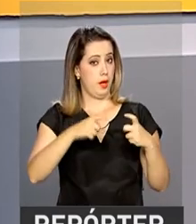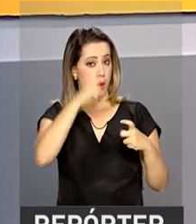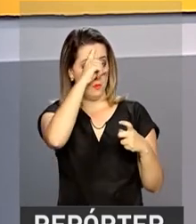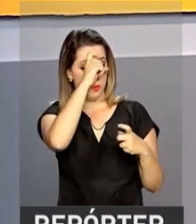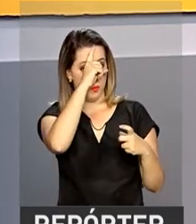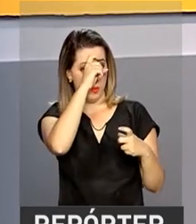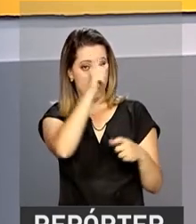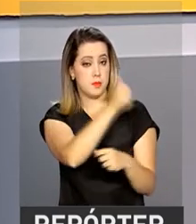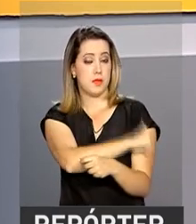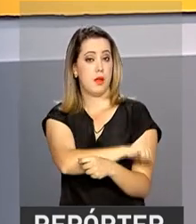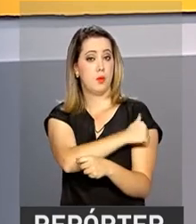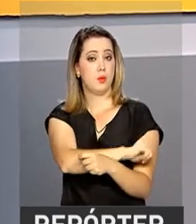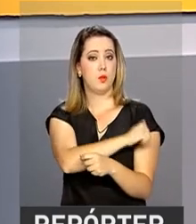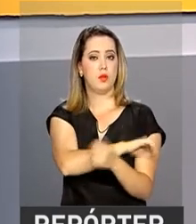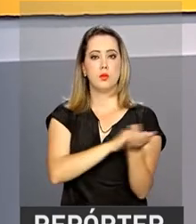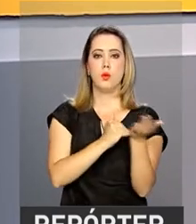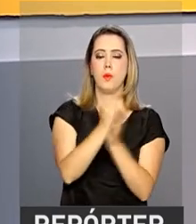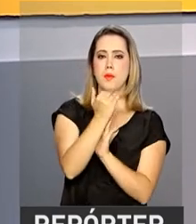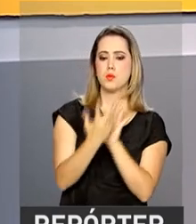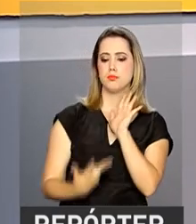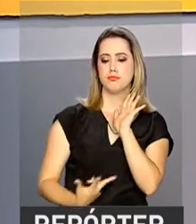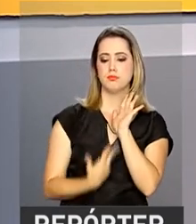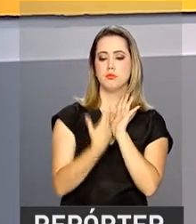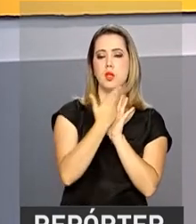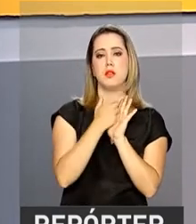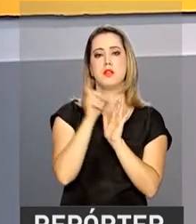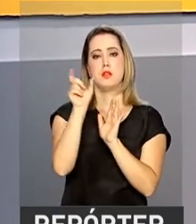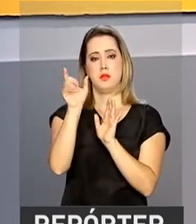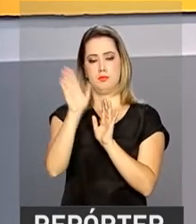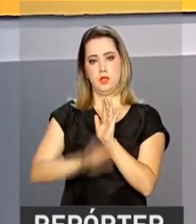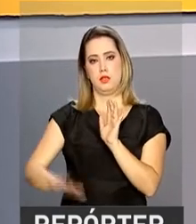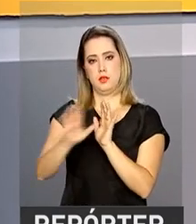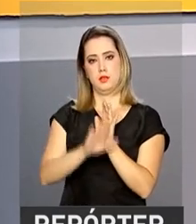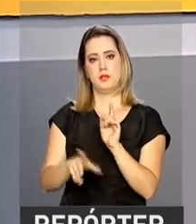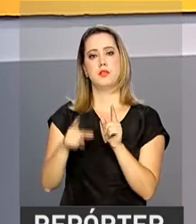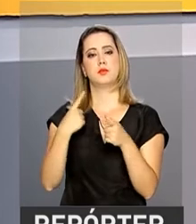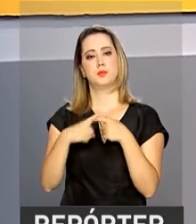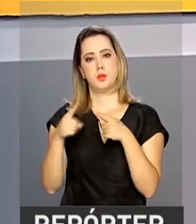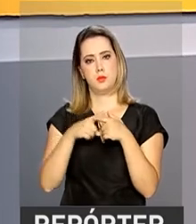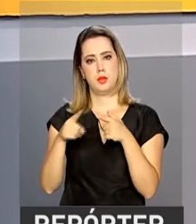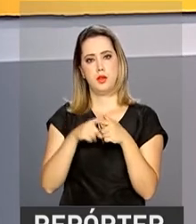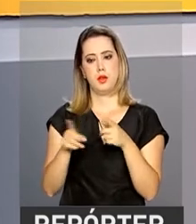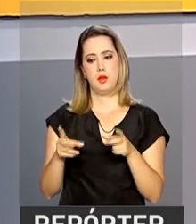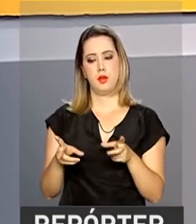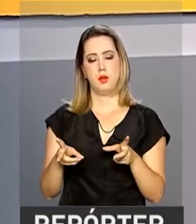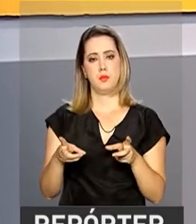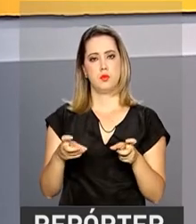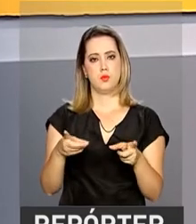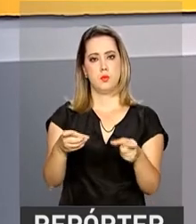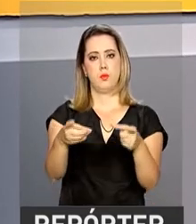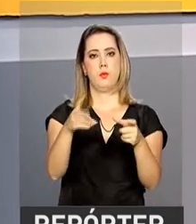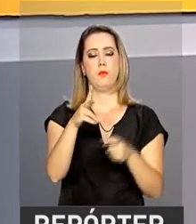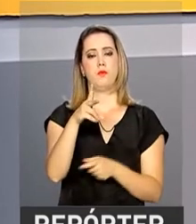no Rio de Janeiro, começou a operar crianças que, por causa do vírus, nasceram com problemas